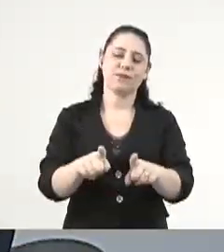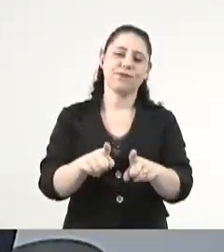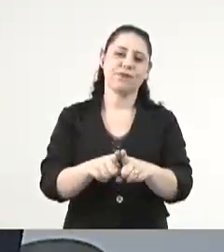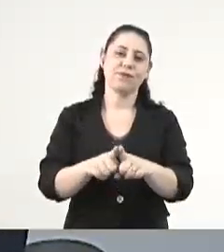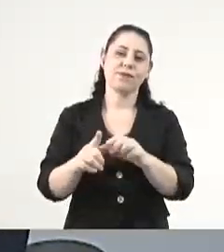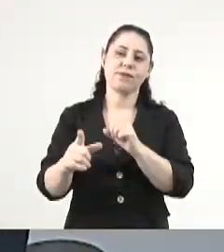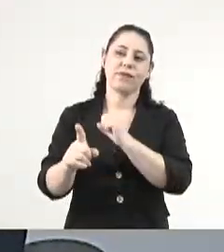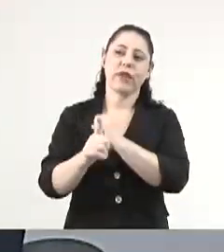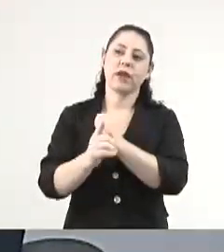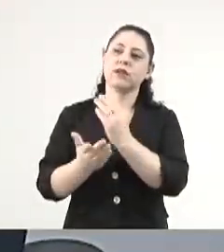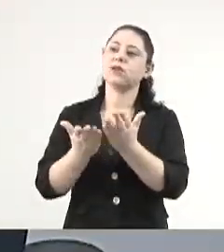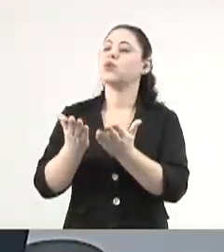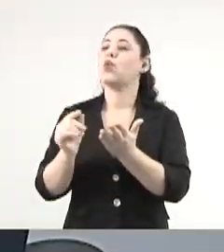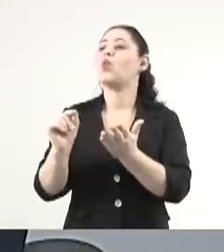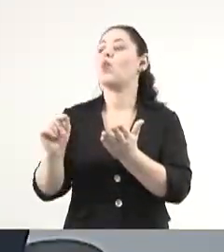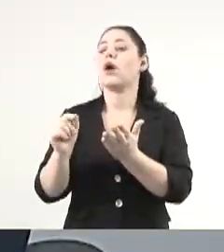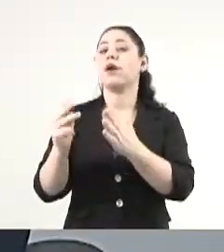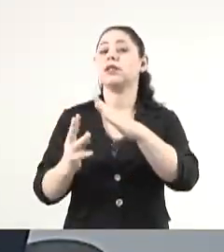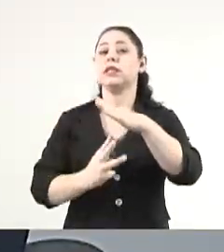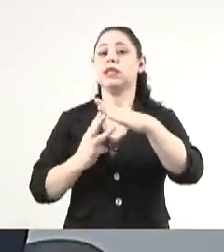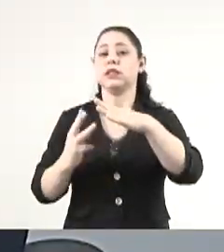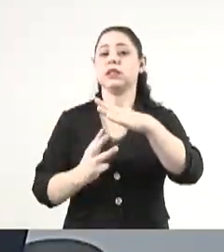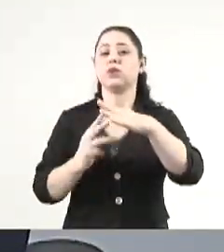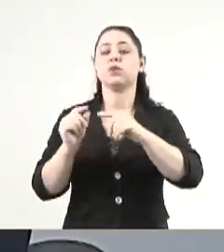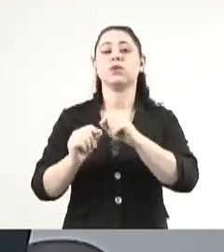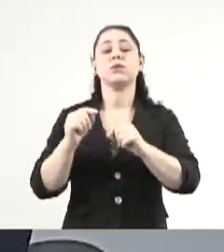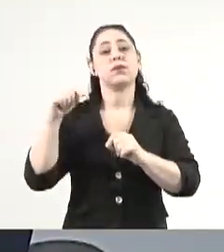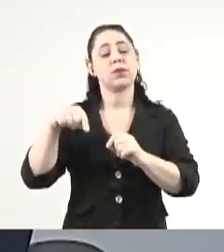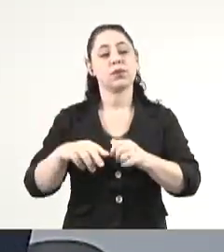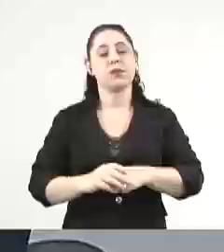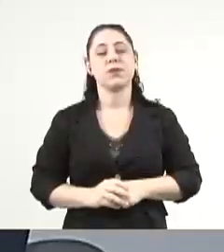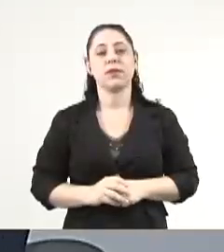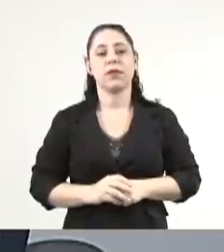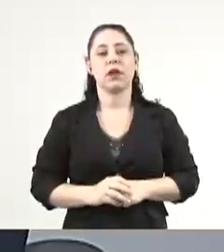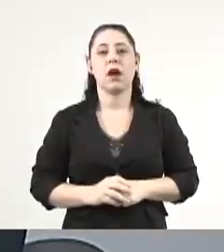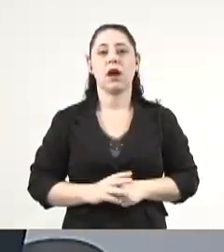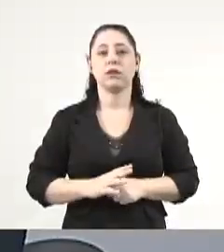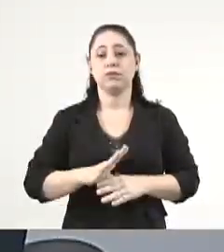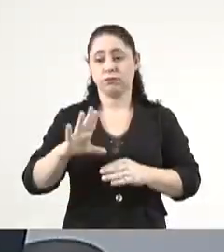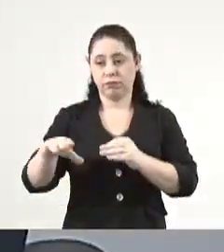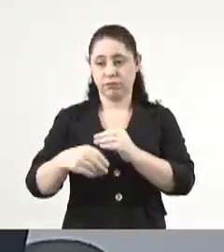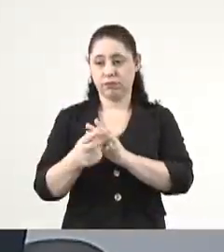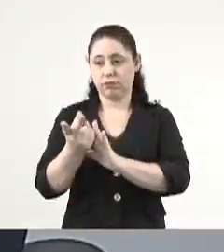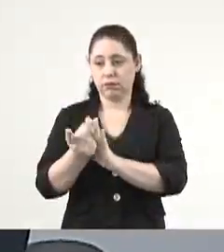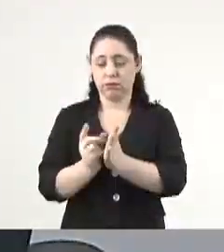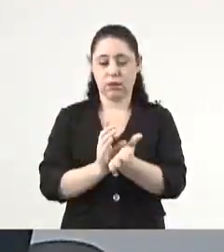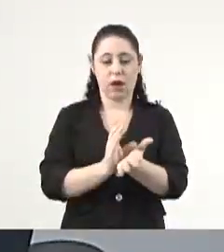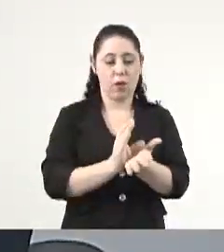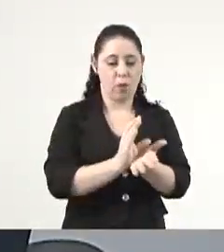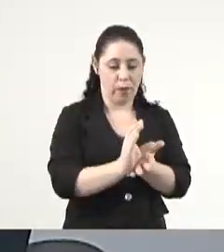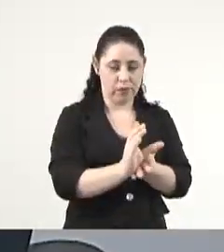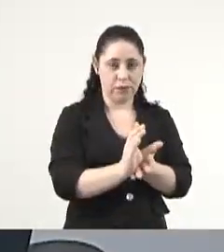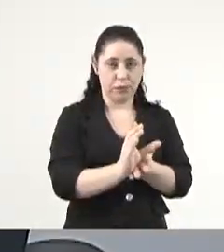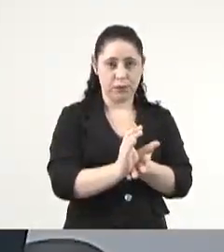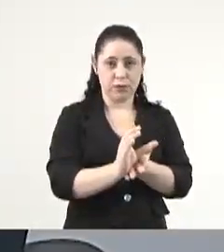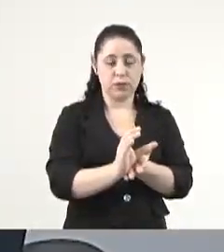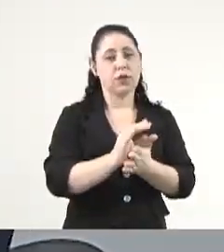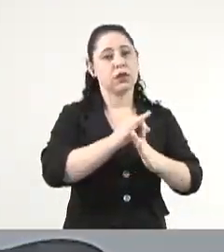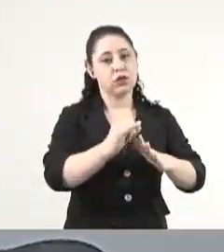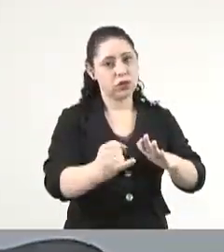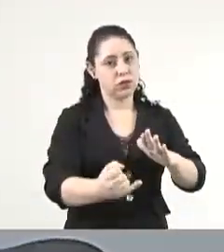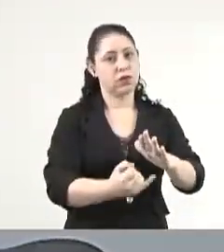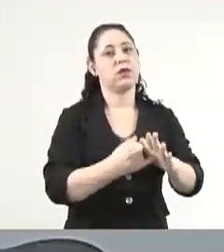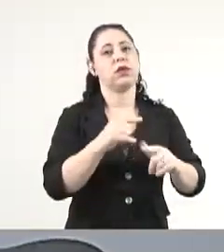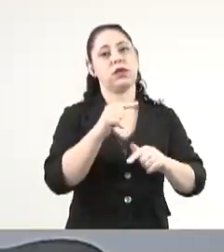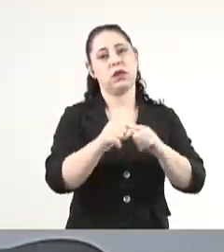demandas, principalmente do terceiro setor. Aqui, a maior parte das emendas são destinadas às entidades